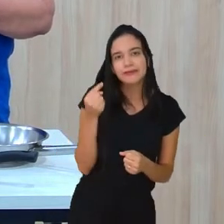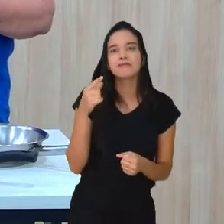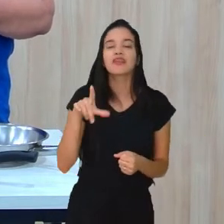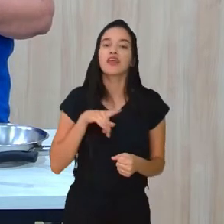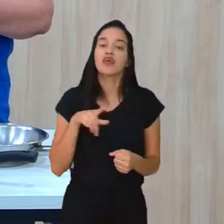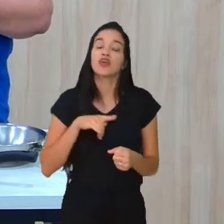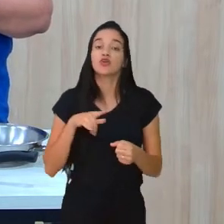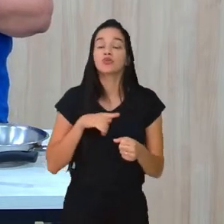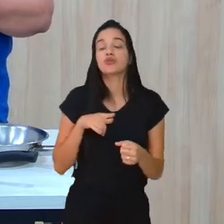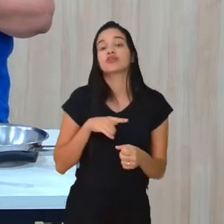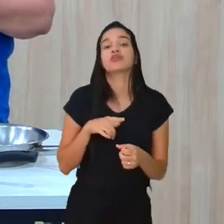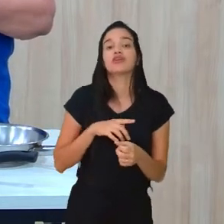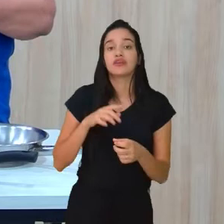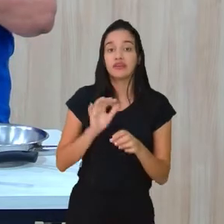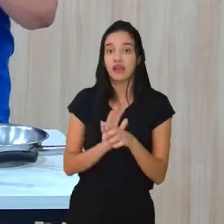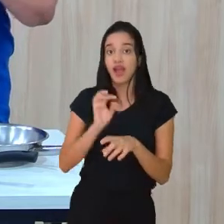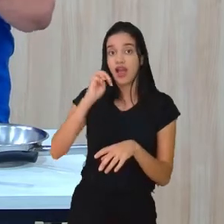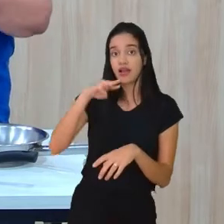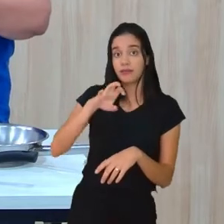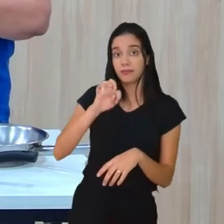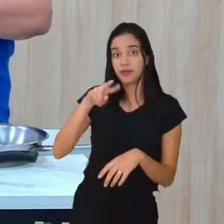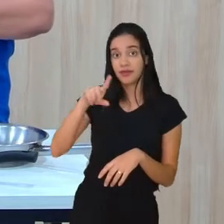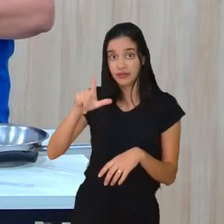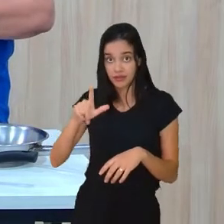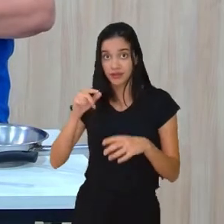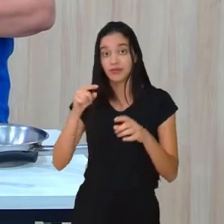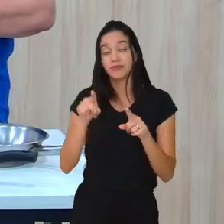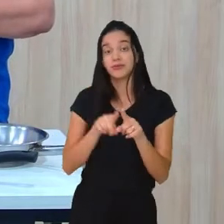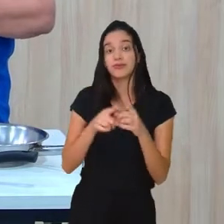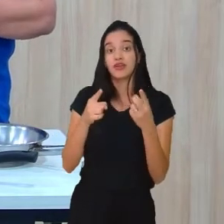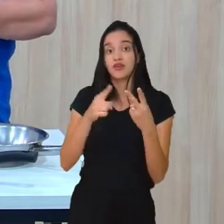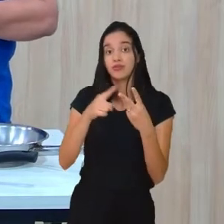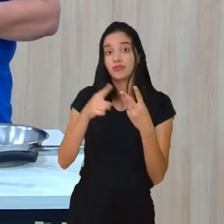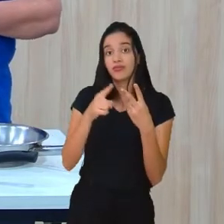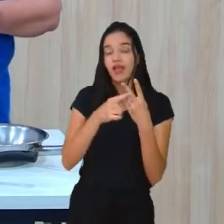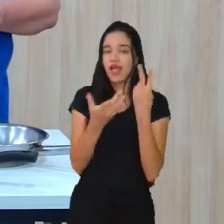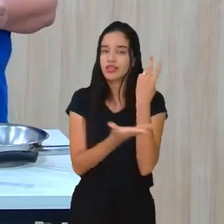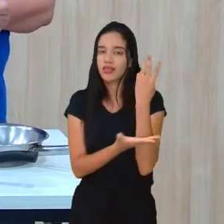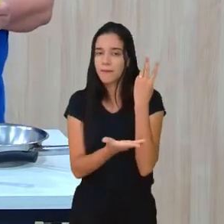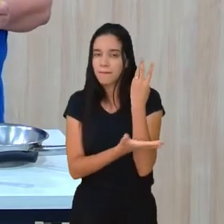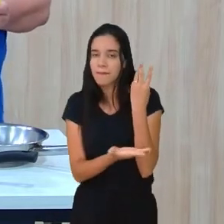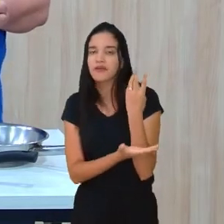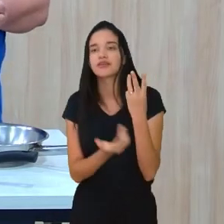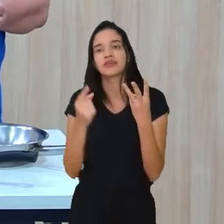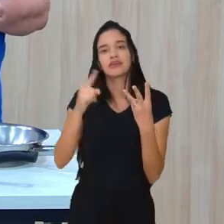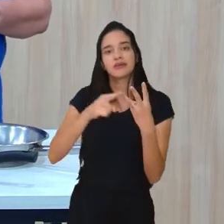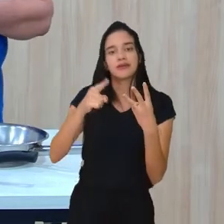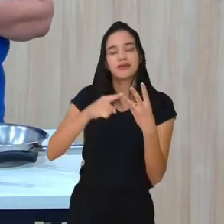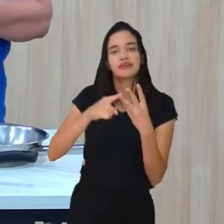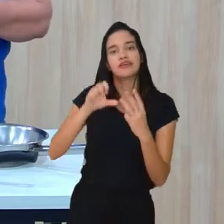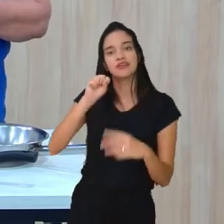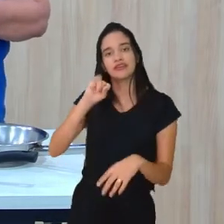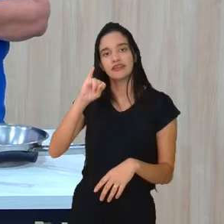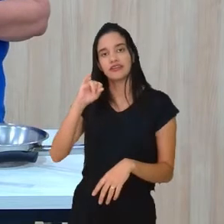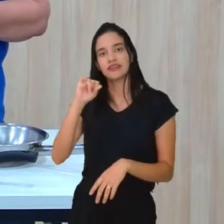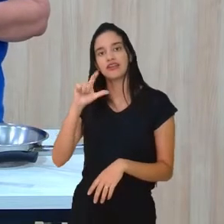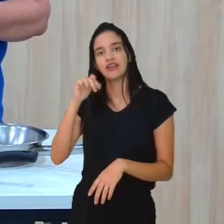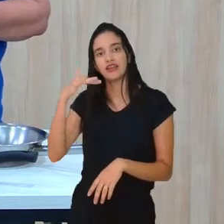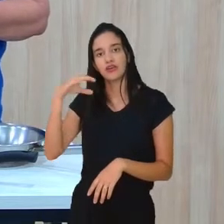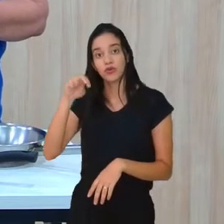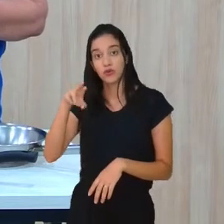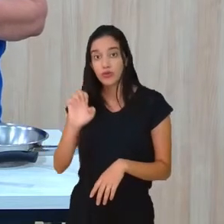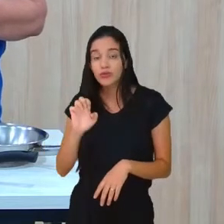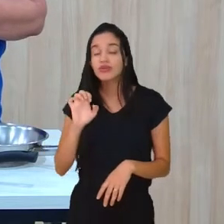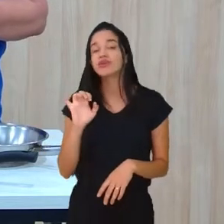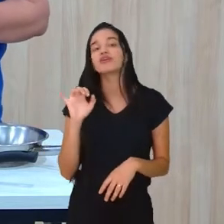tenho a de metal, tenho a de madeira e tenho a de silicone. Se a gente lembrar na questão de condução, já estou dando aqui uma dica,